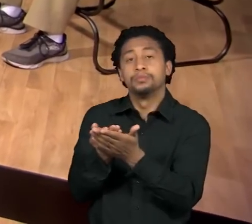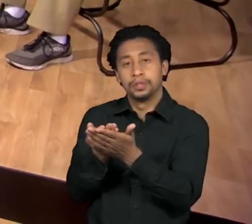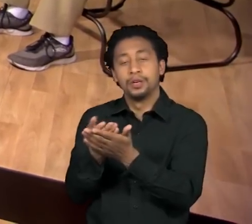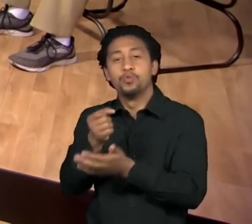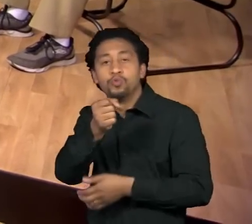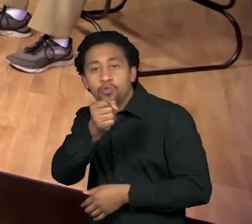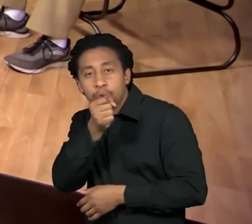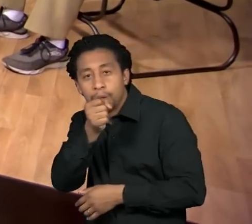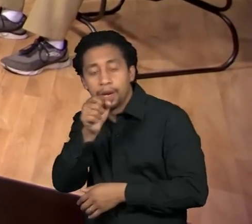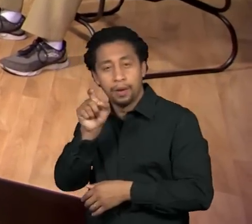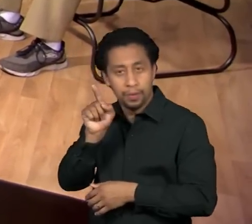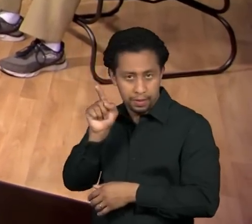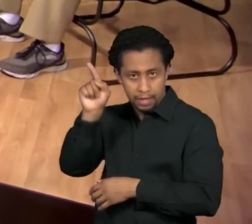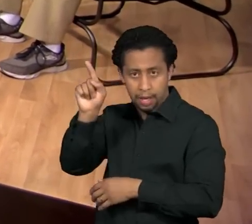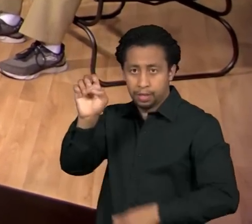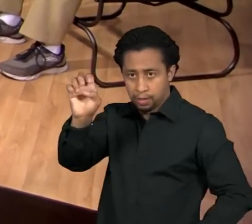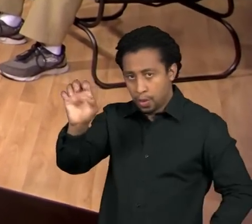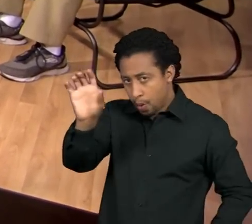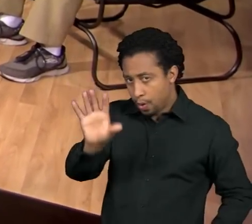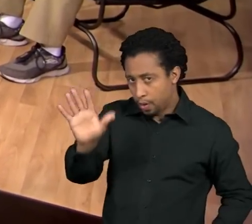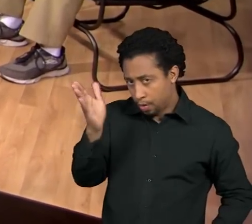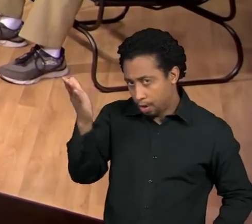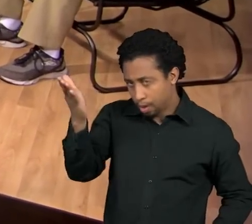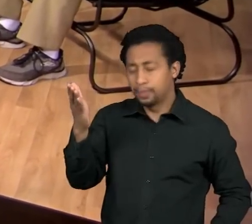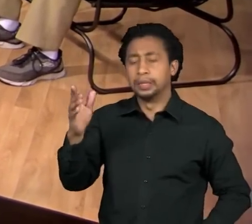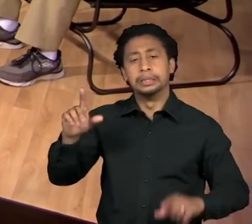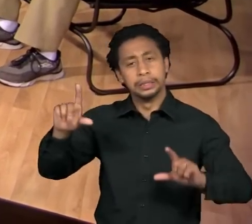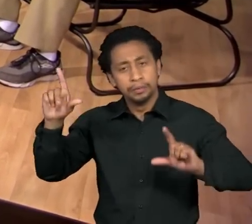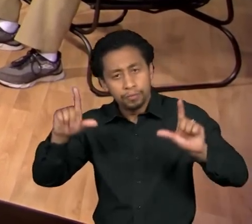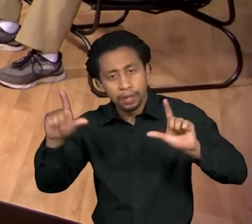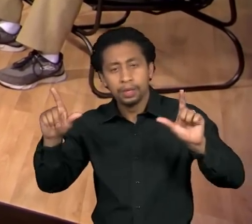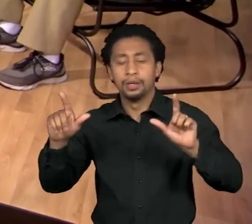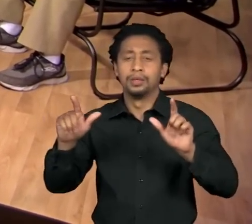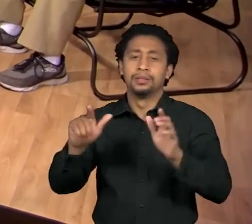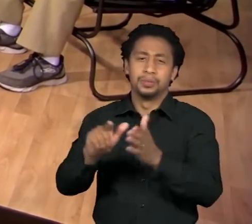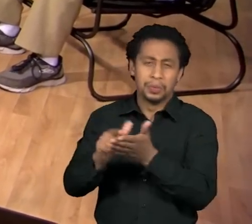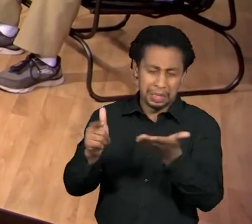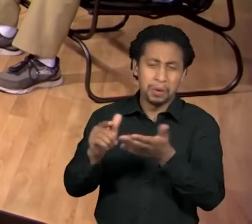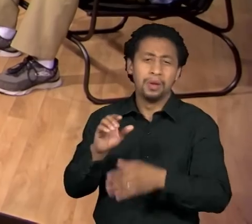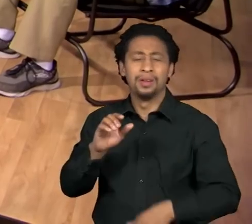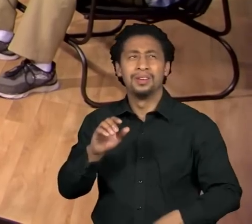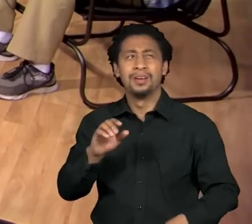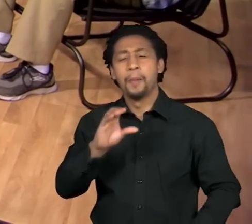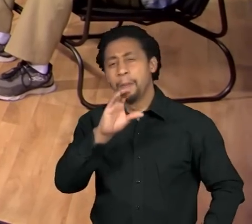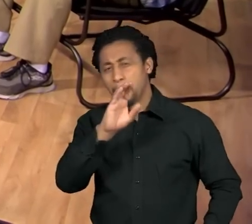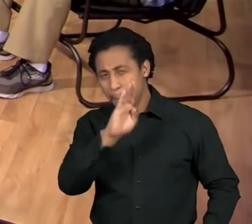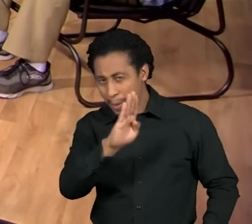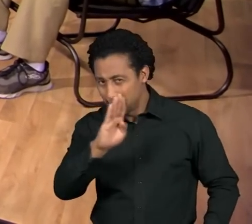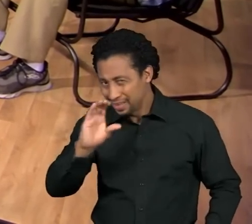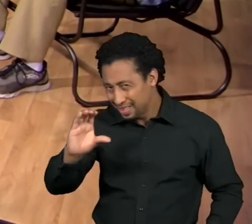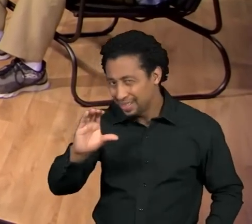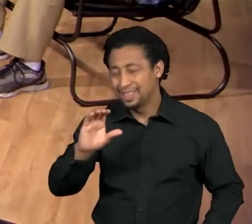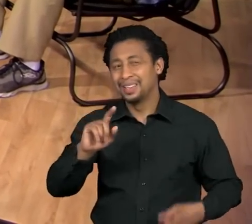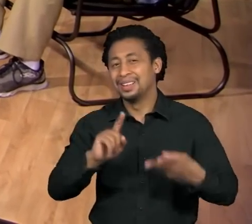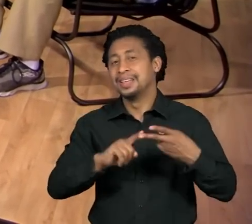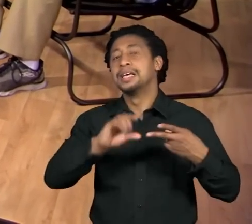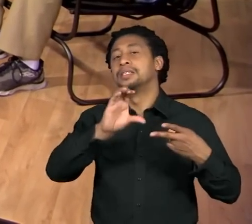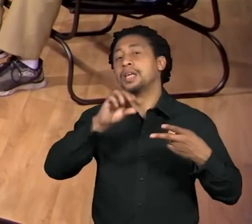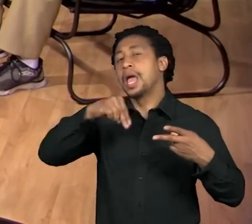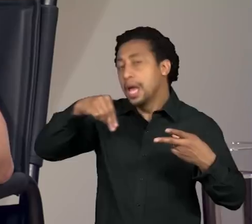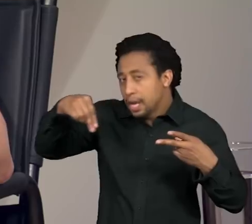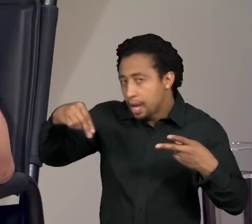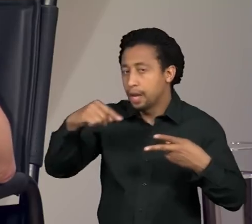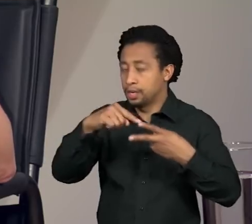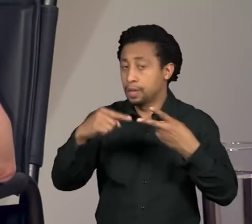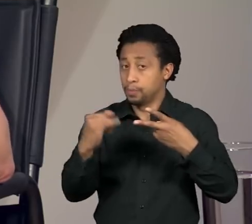aí pensando naqueles grandes canais que a gente sempre conhece, BBC, CNN, mas também olhar, né, os canais de notícias russos, né,